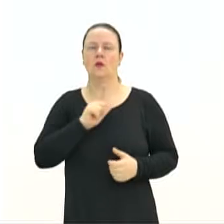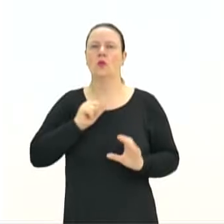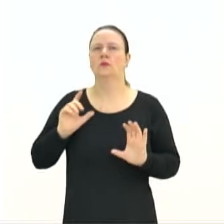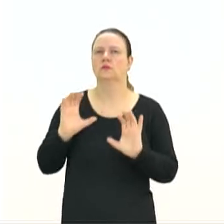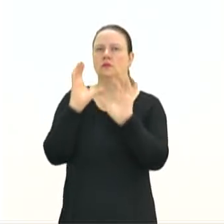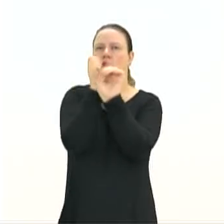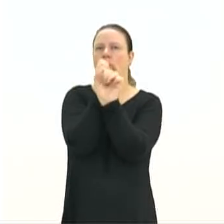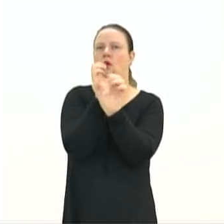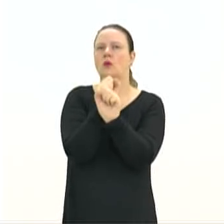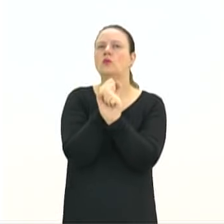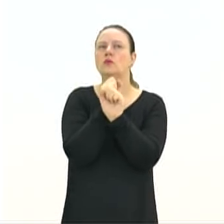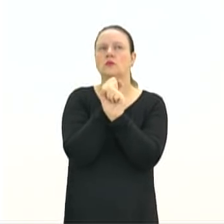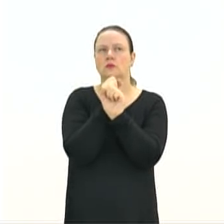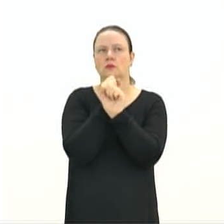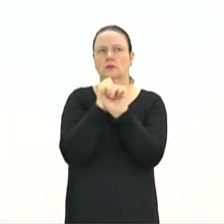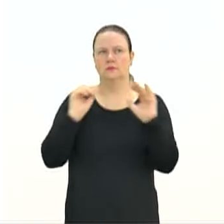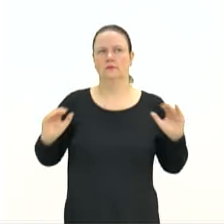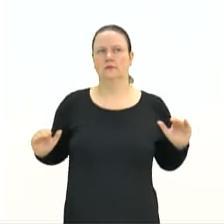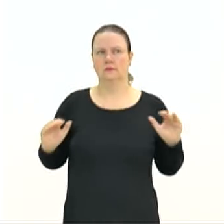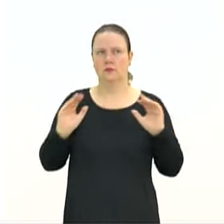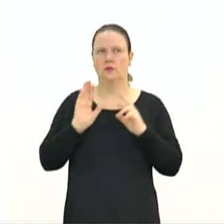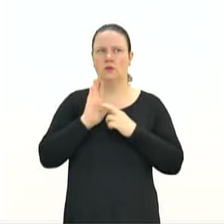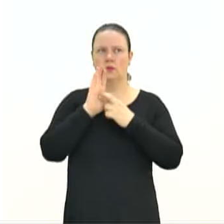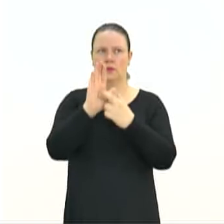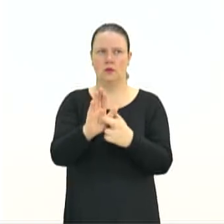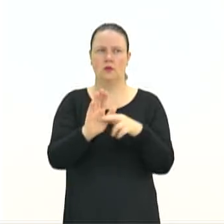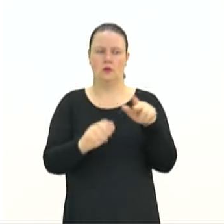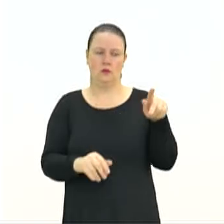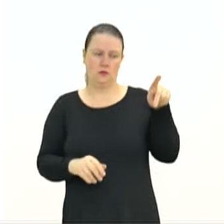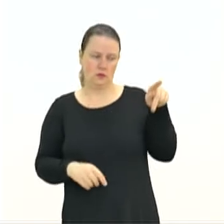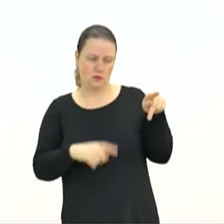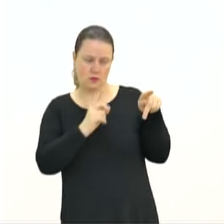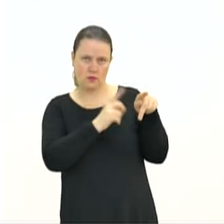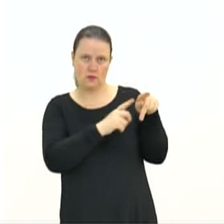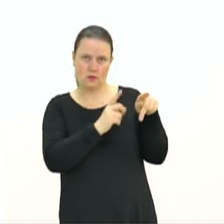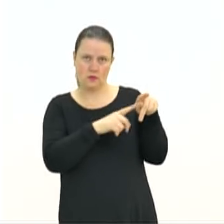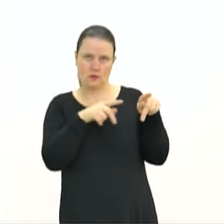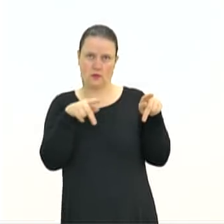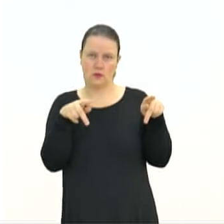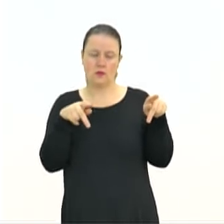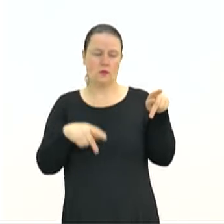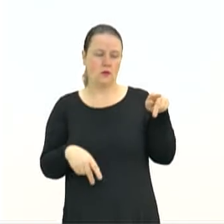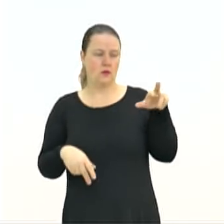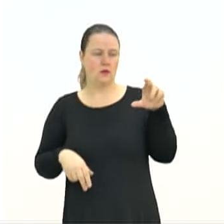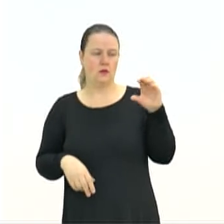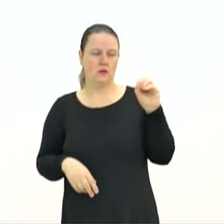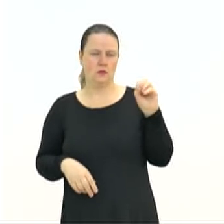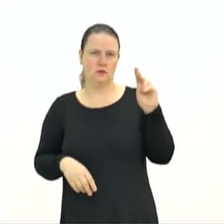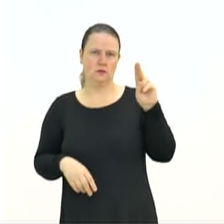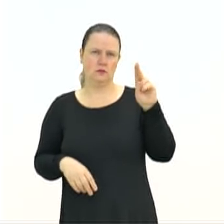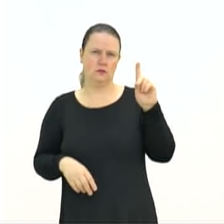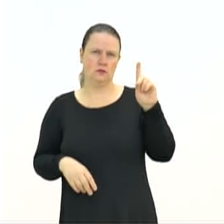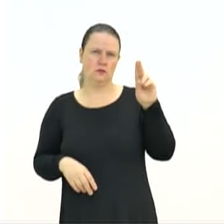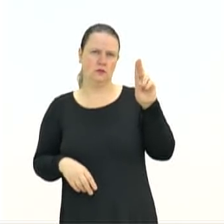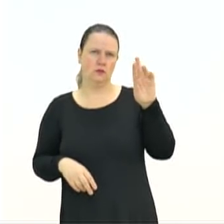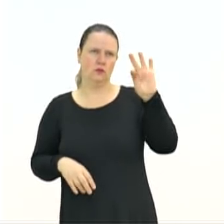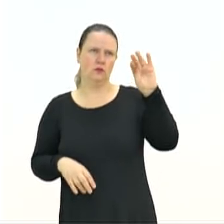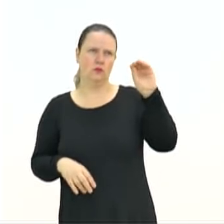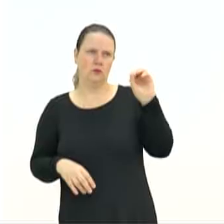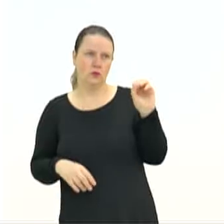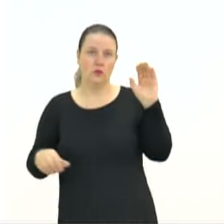indivíduos. Uma cadeia bem bonitinha representada aqui. Ó. De volta, começa lá pelo produtor, consumidor primário, que vai ser um